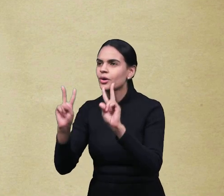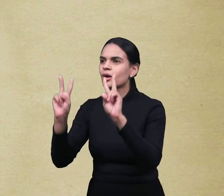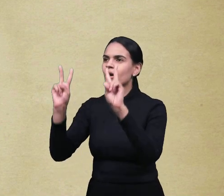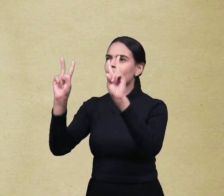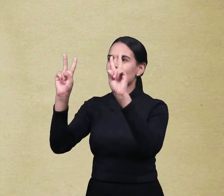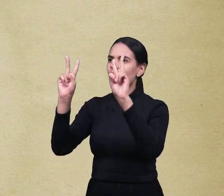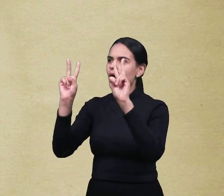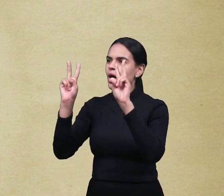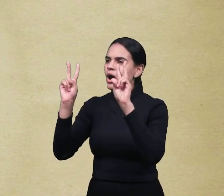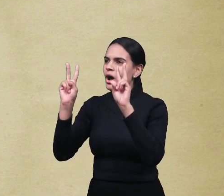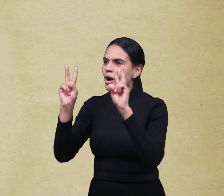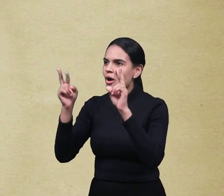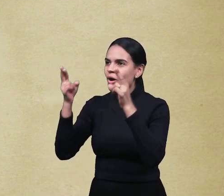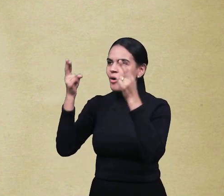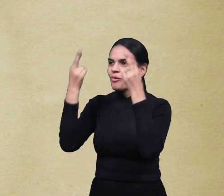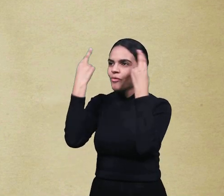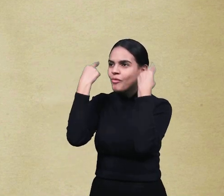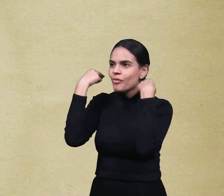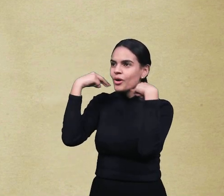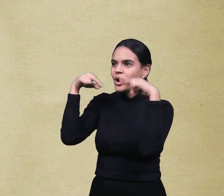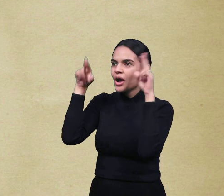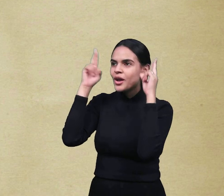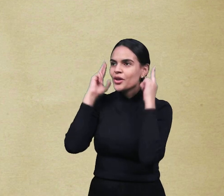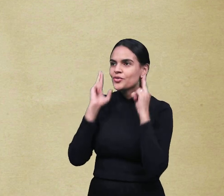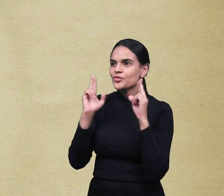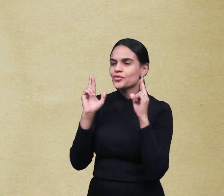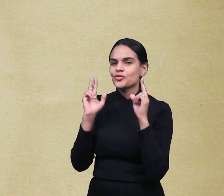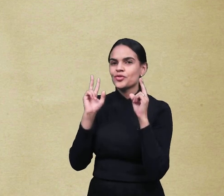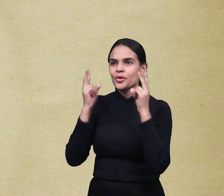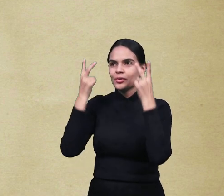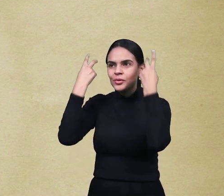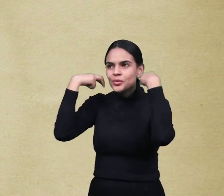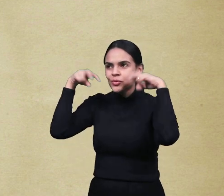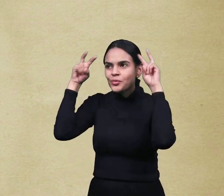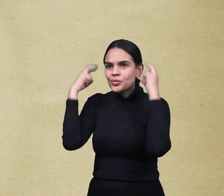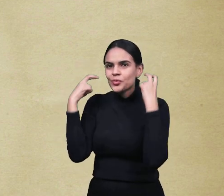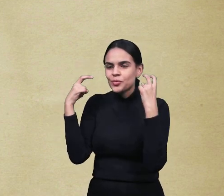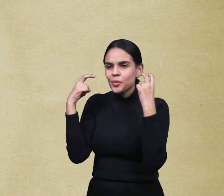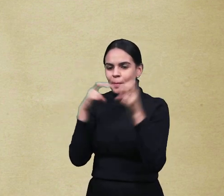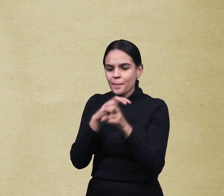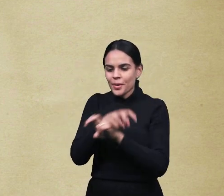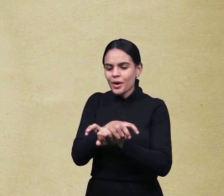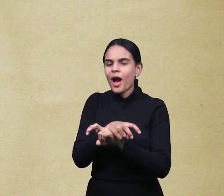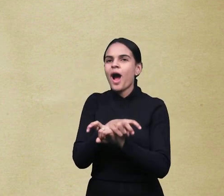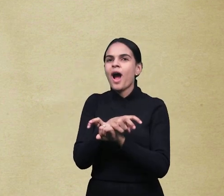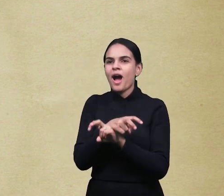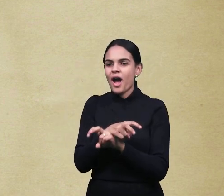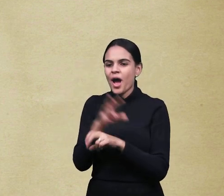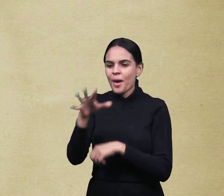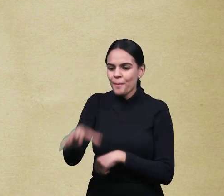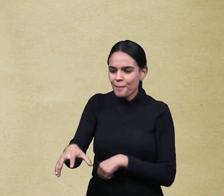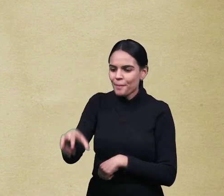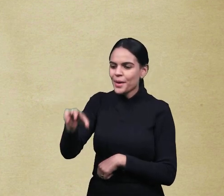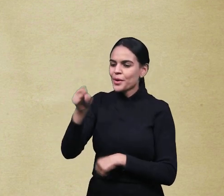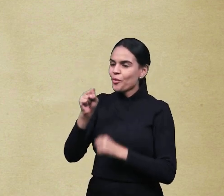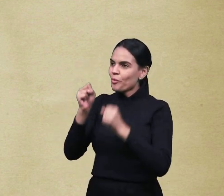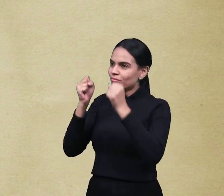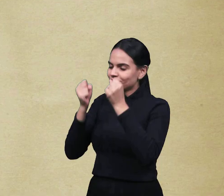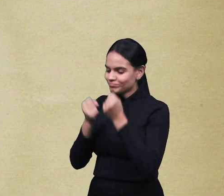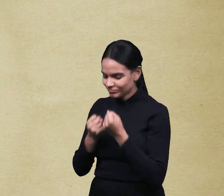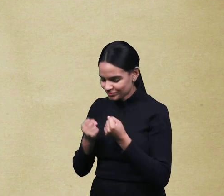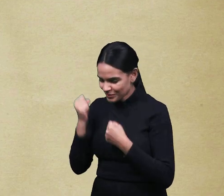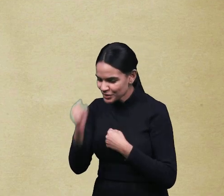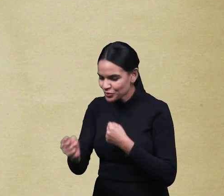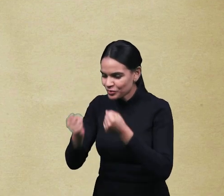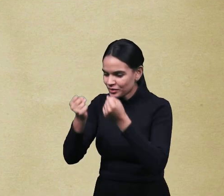um carneiro detrás dele, travado pelos chifres no mato. E foi Abraão e tomou o carneiro e ofereceu em